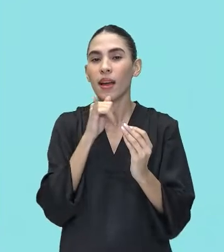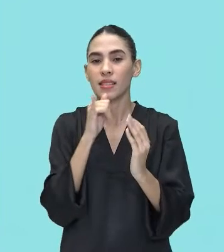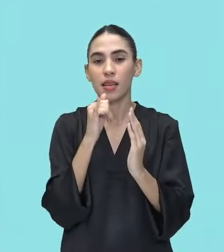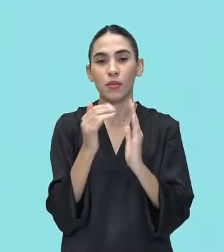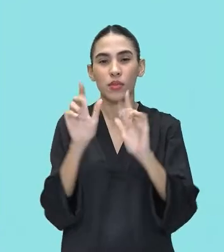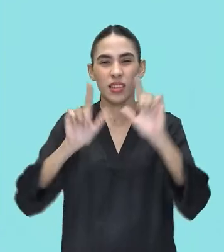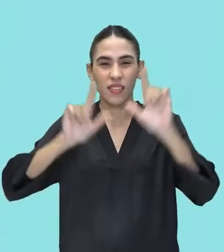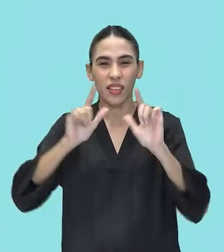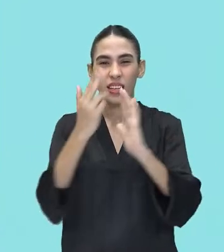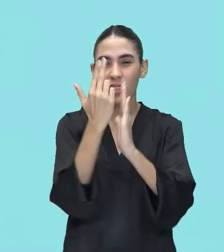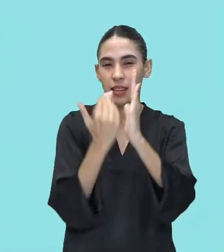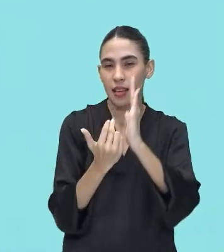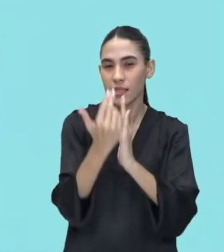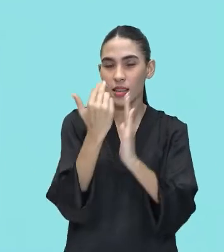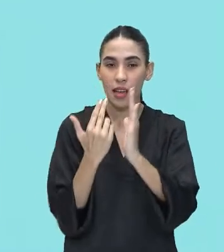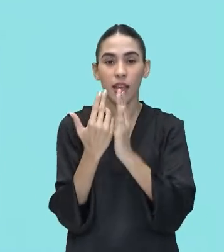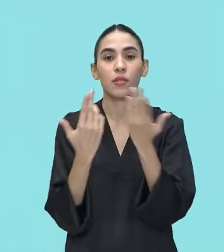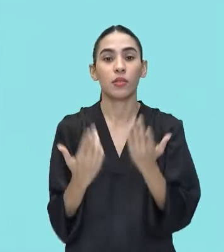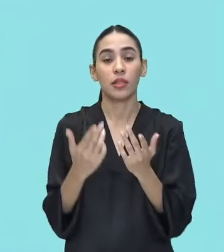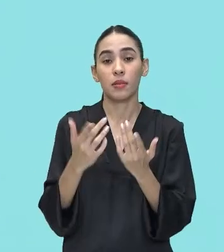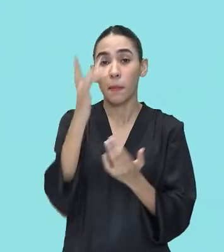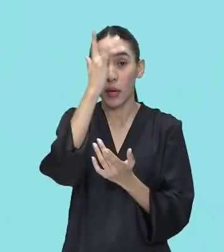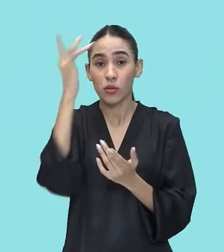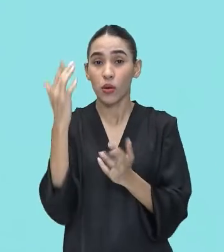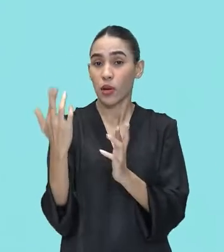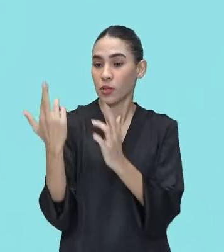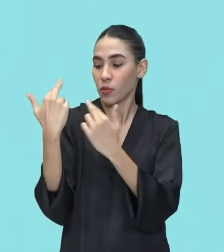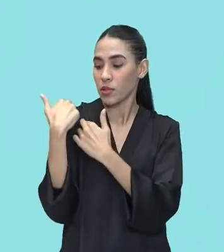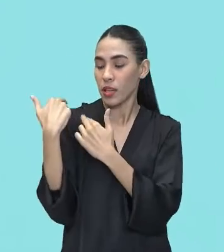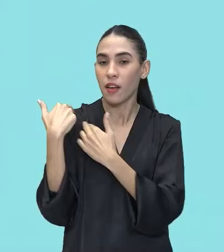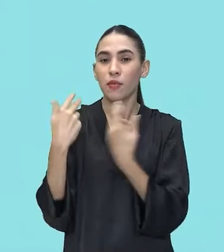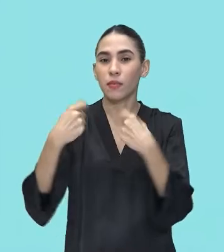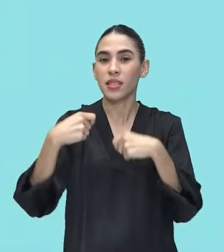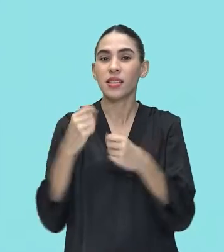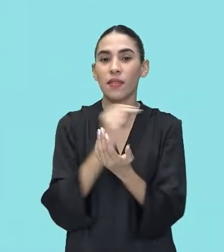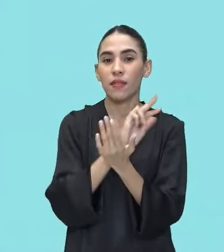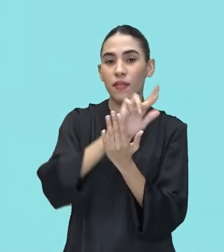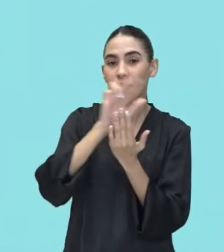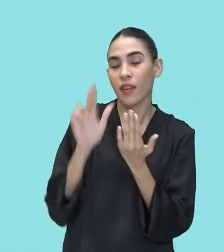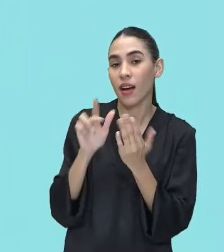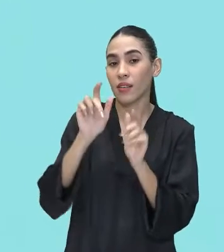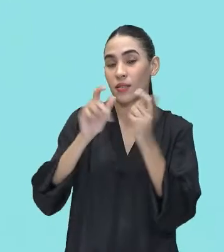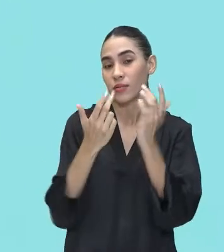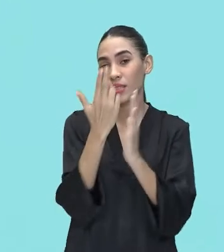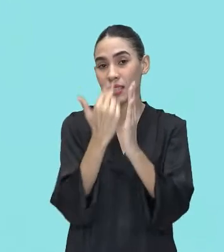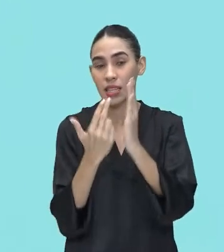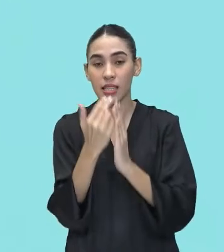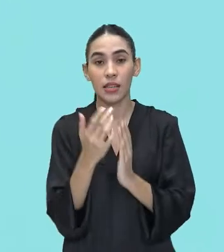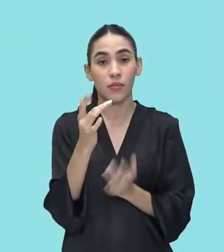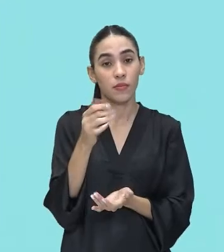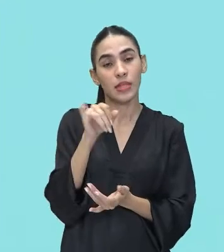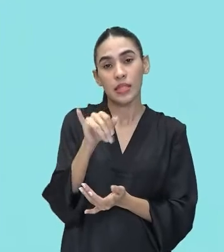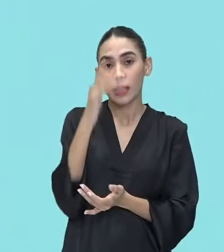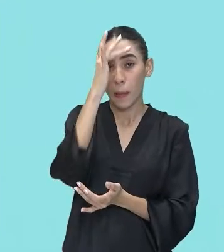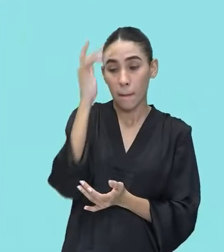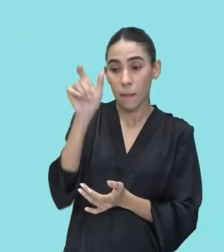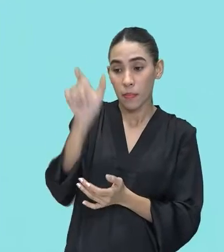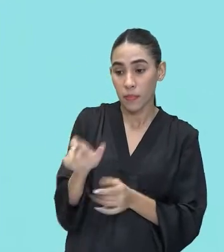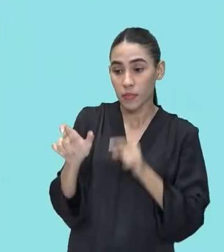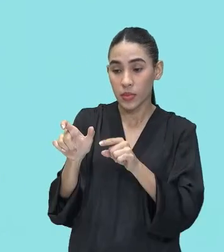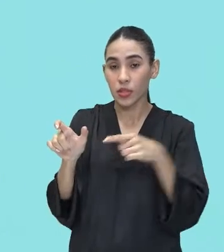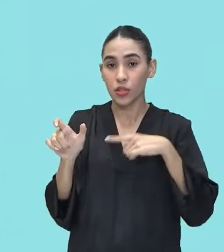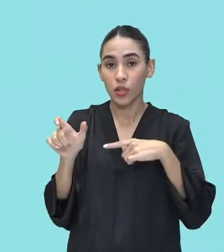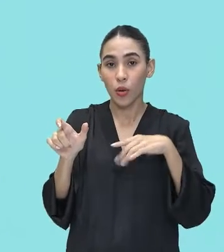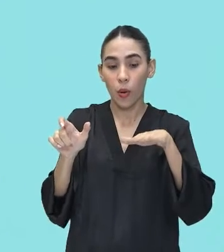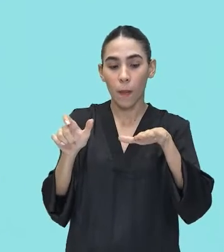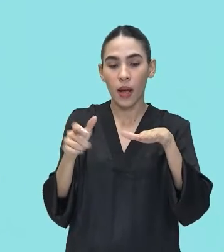animados, os ilustradores eles precisavam de muitos desenhos, ou seja, se um personagem fizesse esse movimento